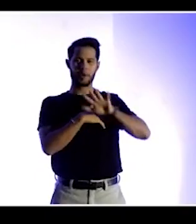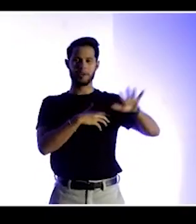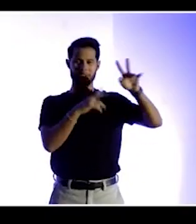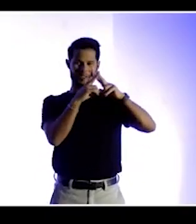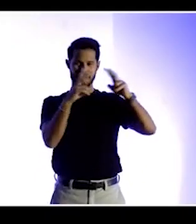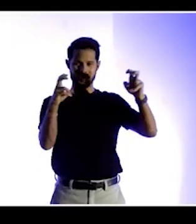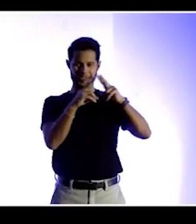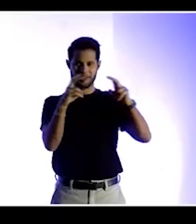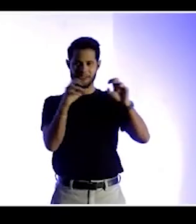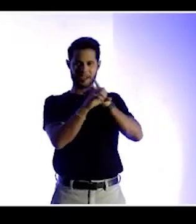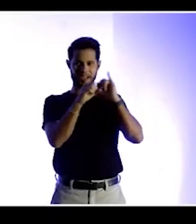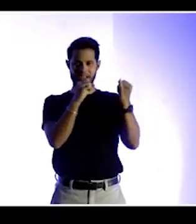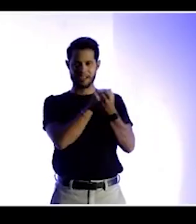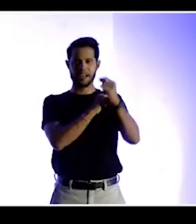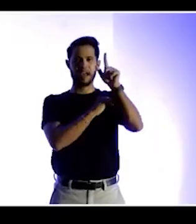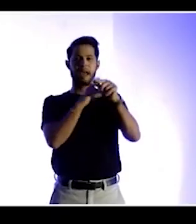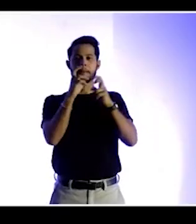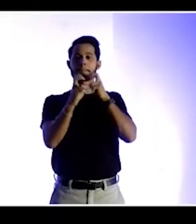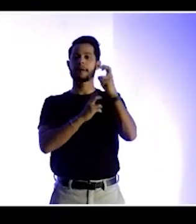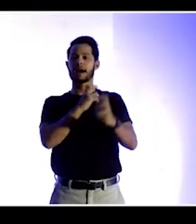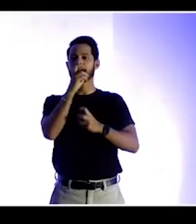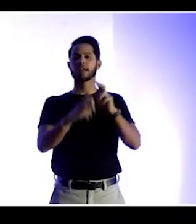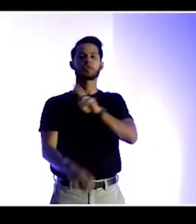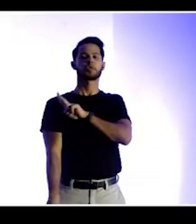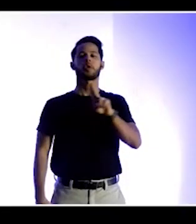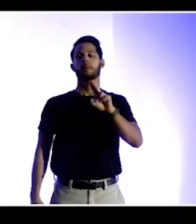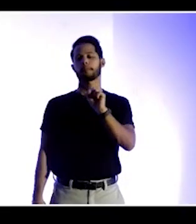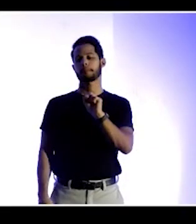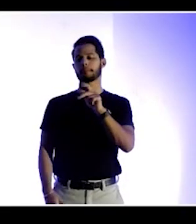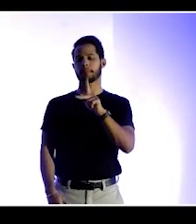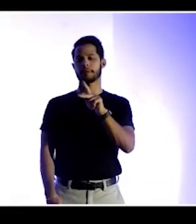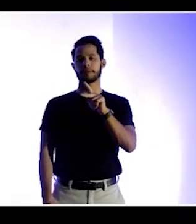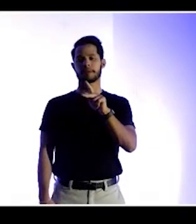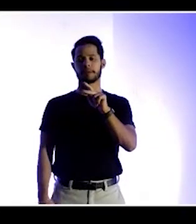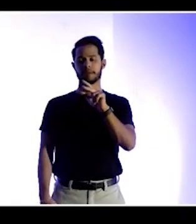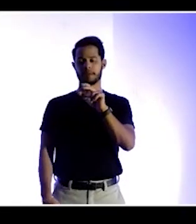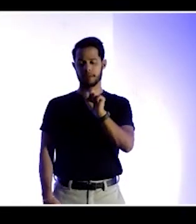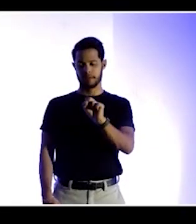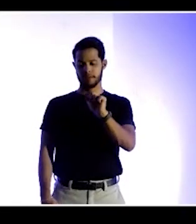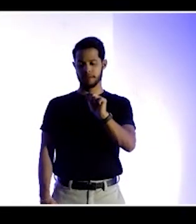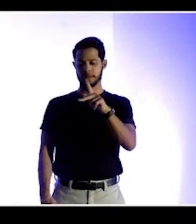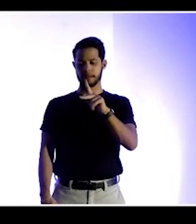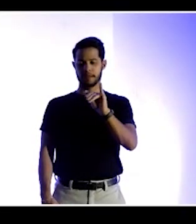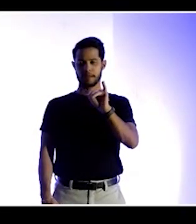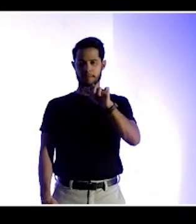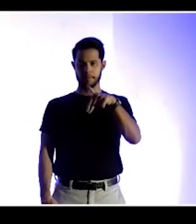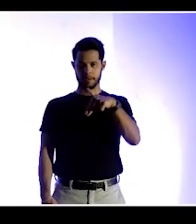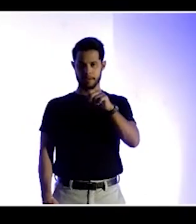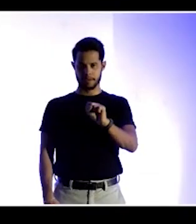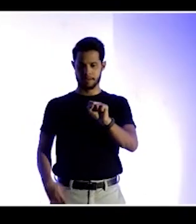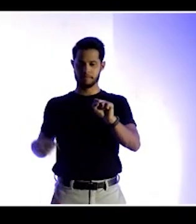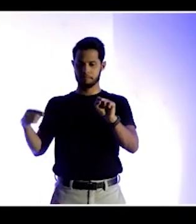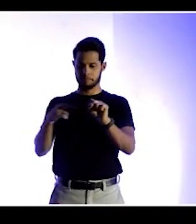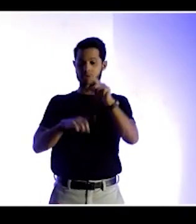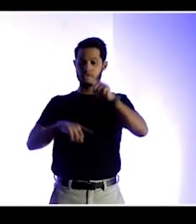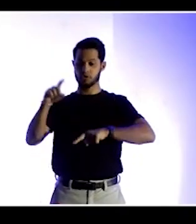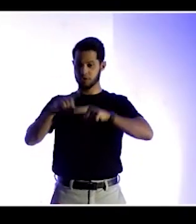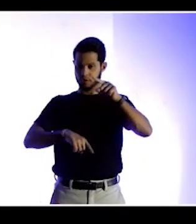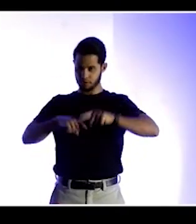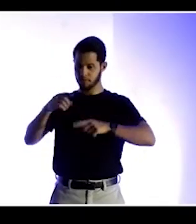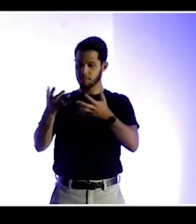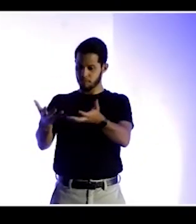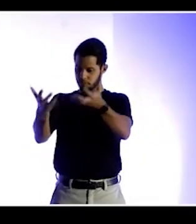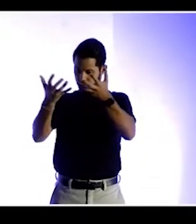de Florianópolis. Então, mesmo o Ministério que nos deu recurso para construir este